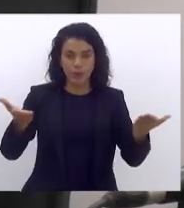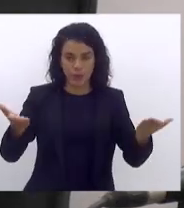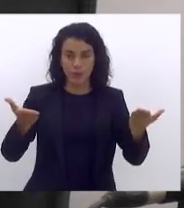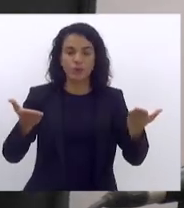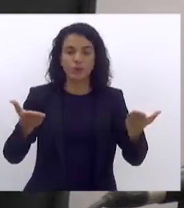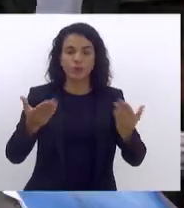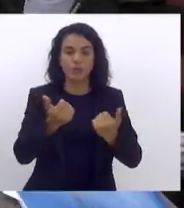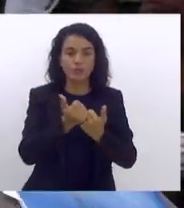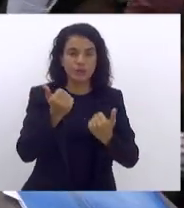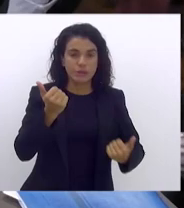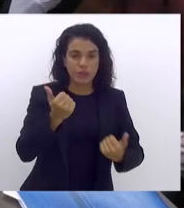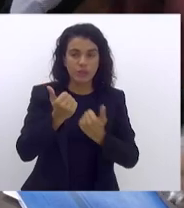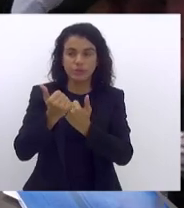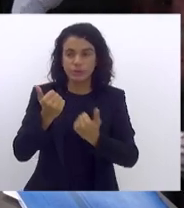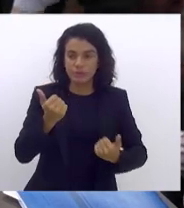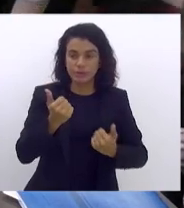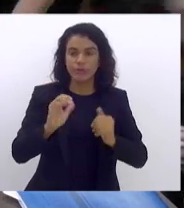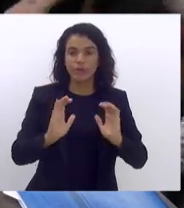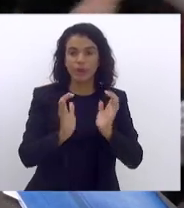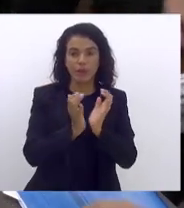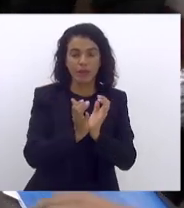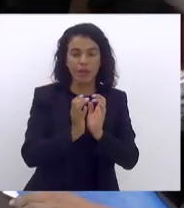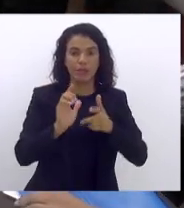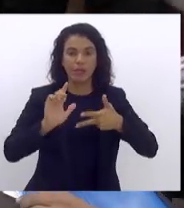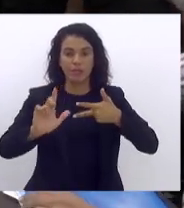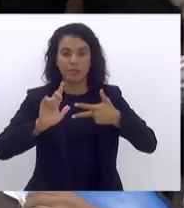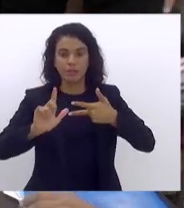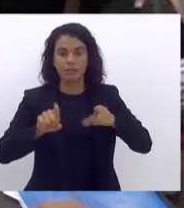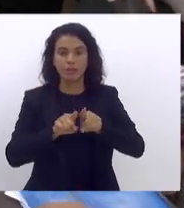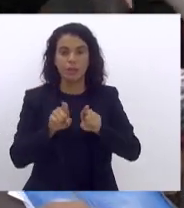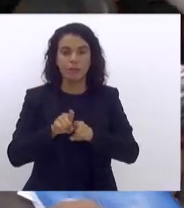as assessorias, a toda a técnica da Assembleia Legislativa,